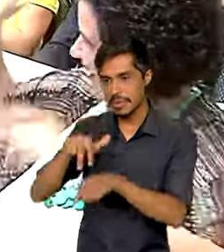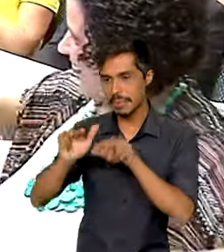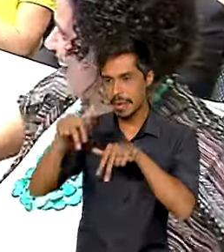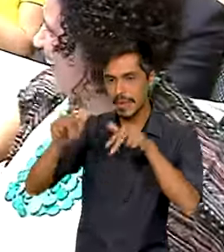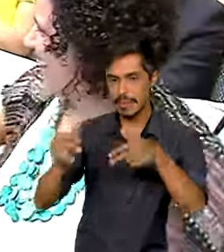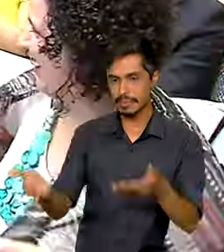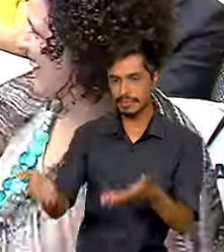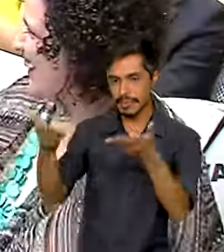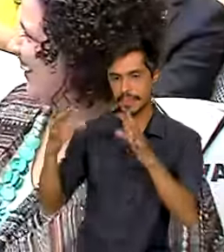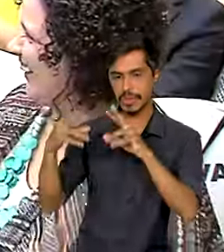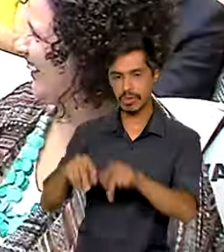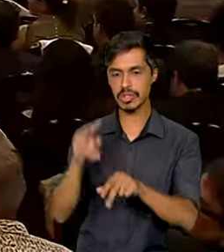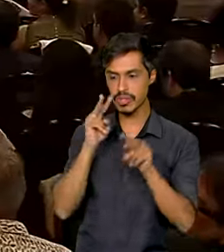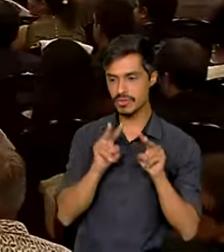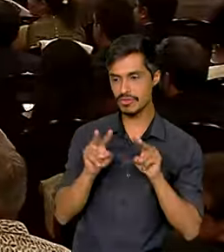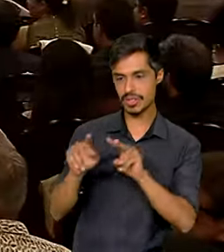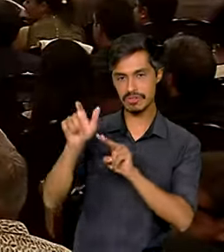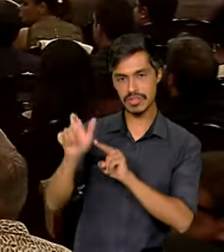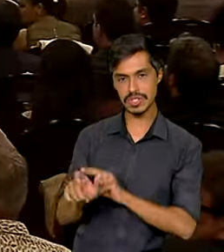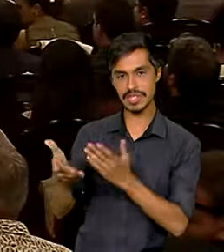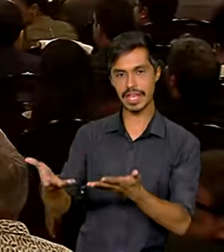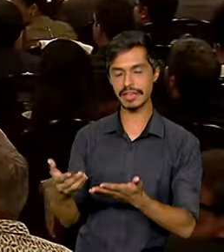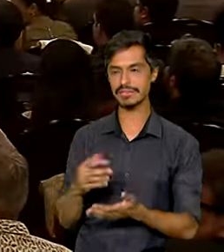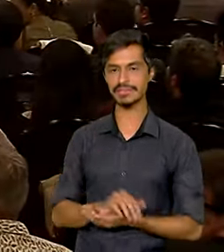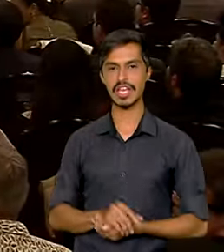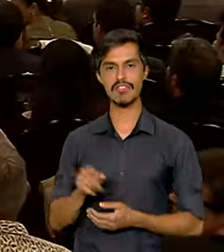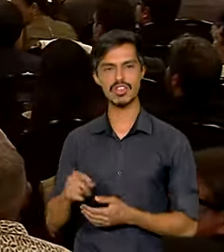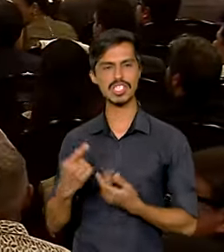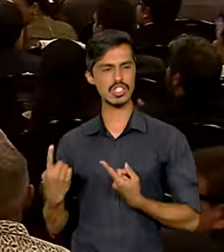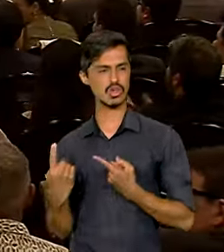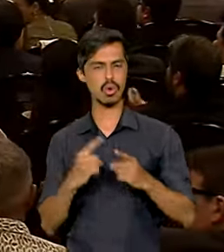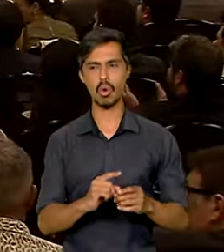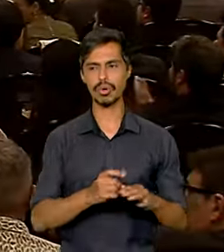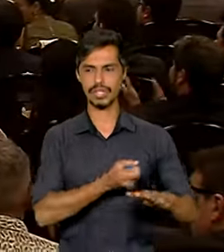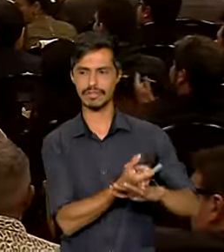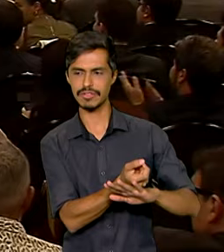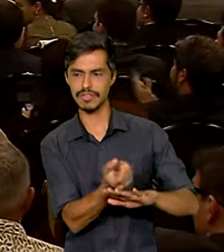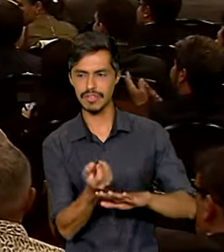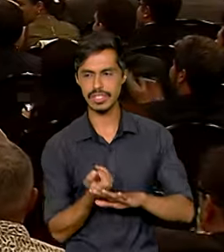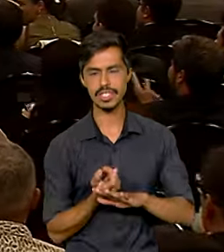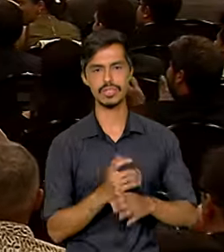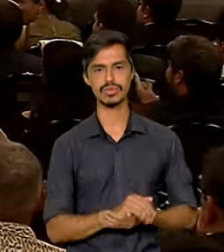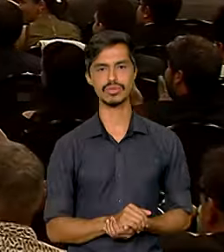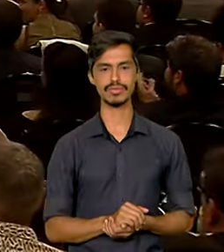ver, a turma do combate à desinformação.